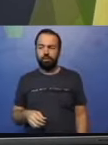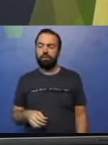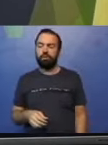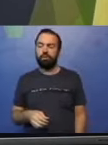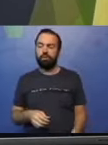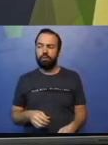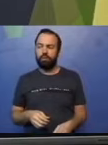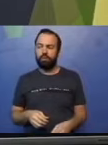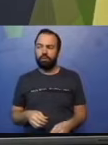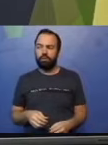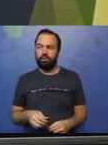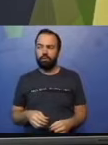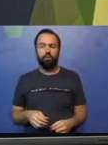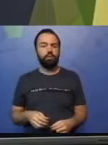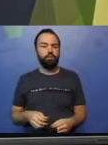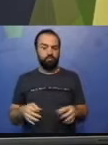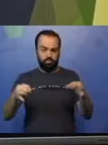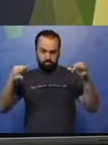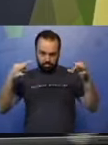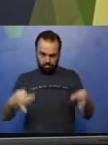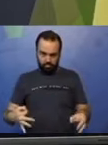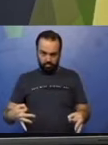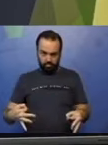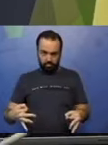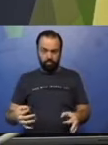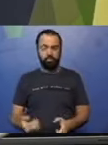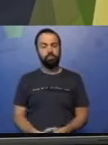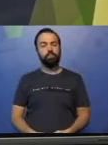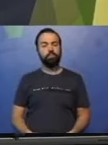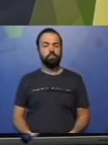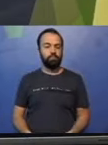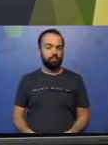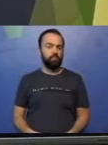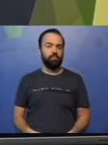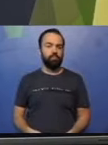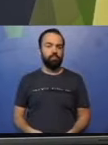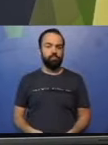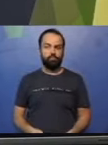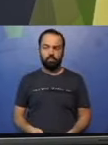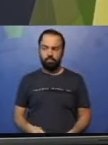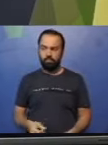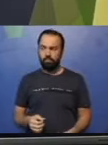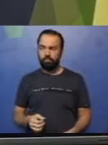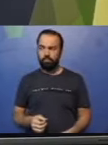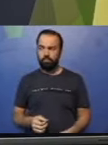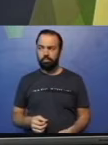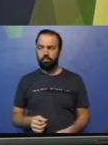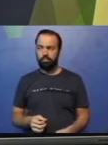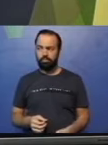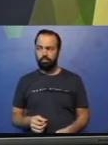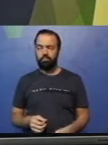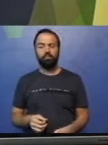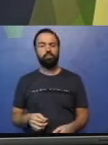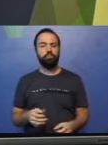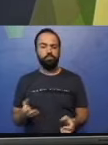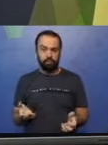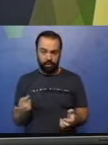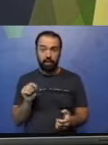Portanto, a chance do resultado ser menor que 7?